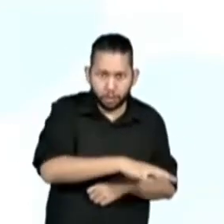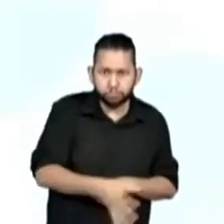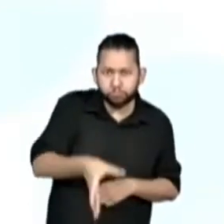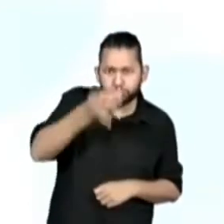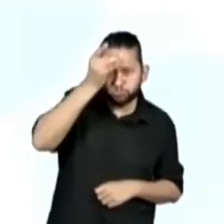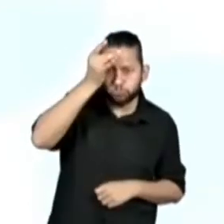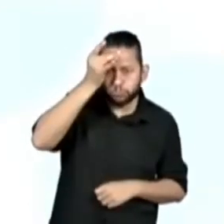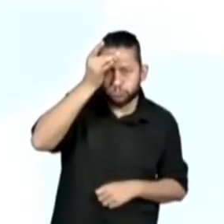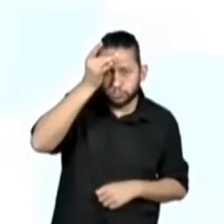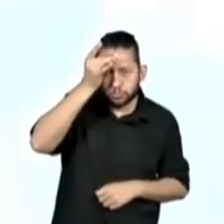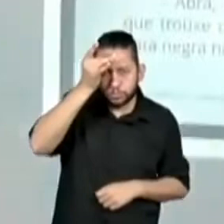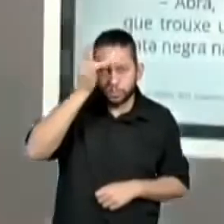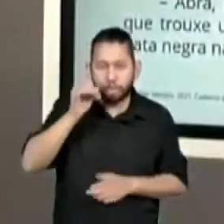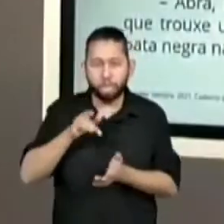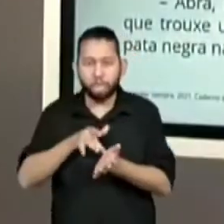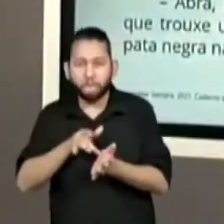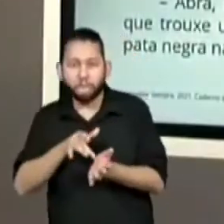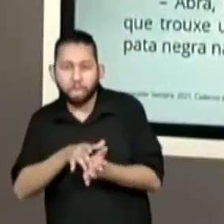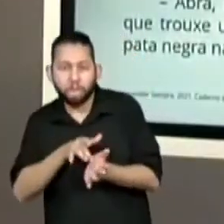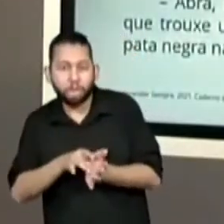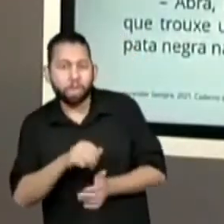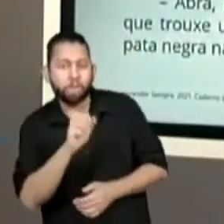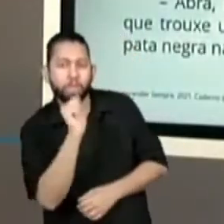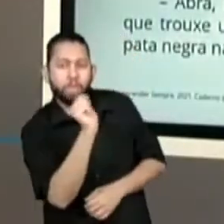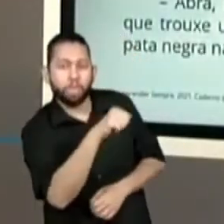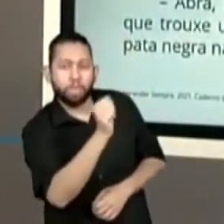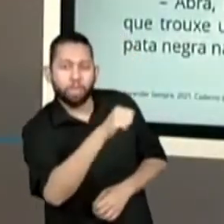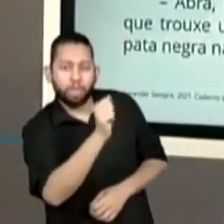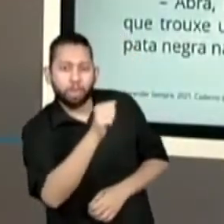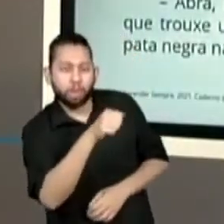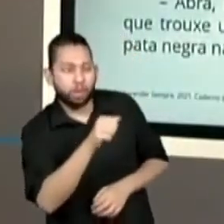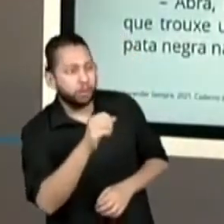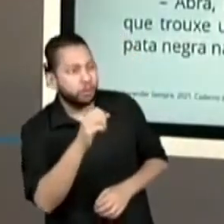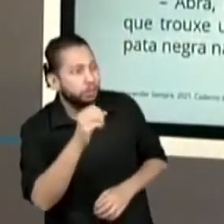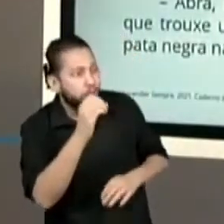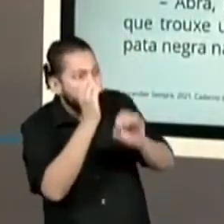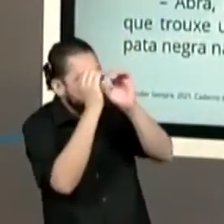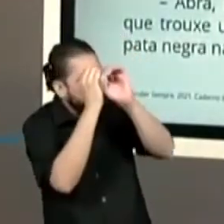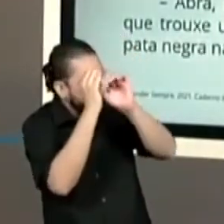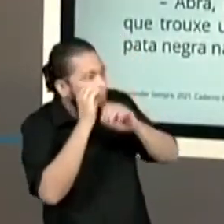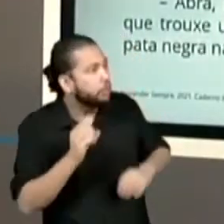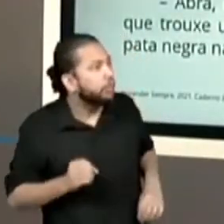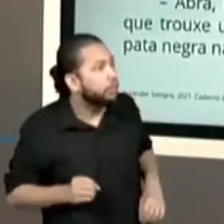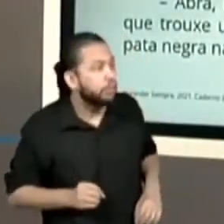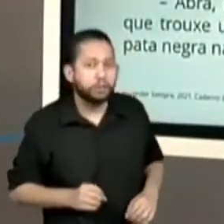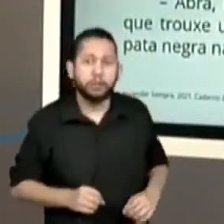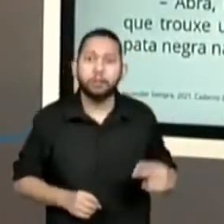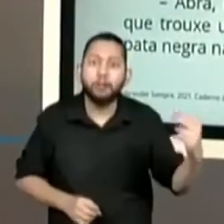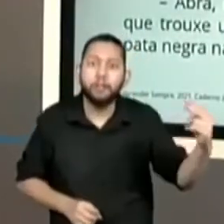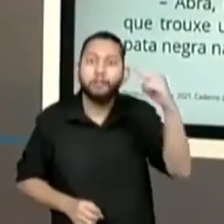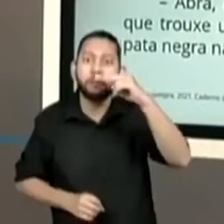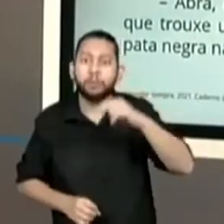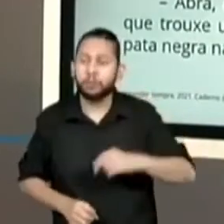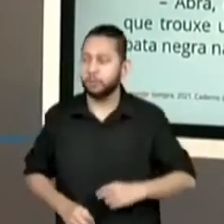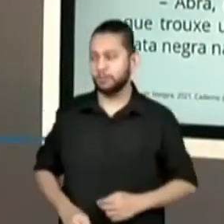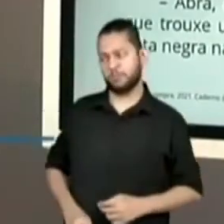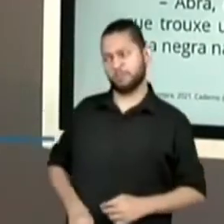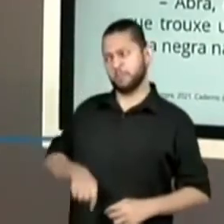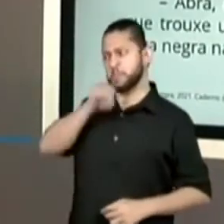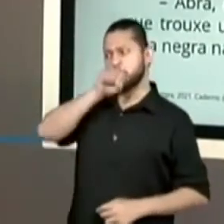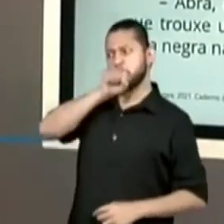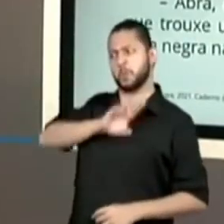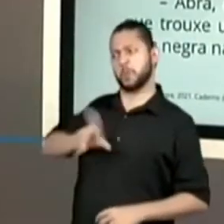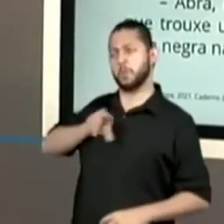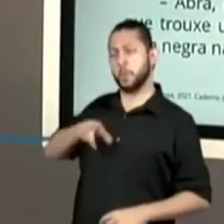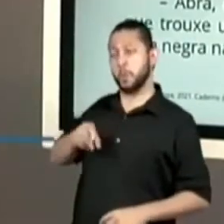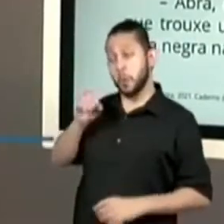mãe. Tanto que, pela voz rouca, eles identificaram que não era a mãe, e sim